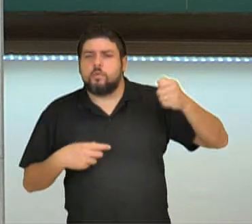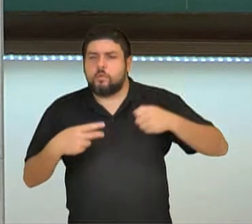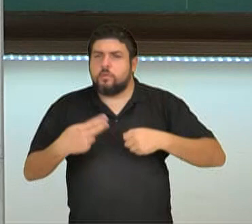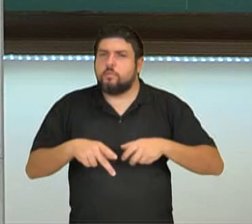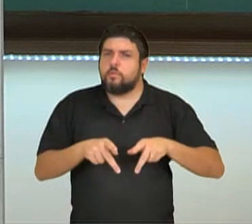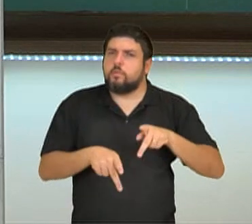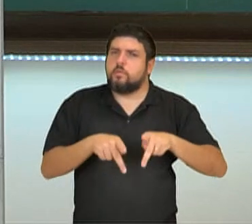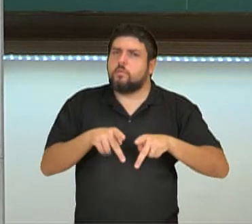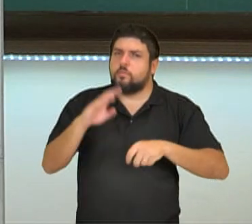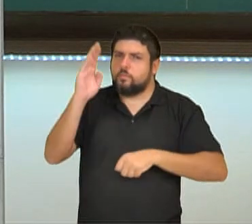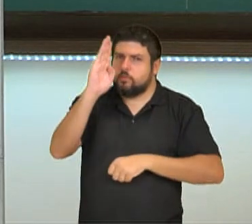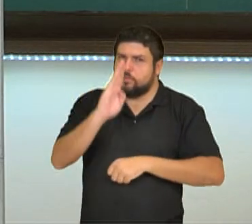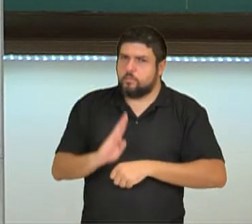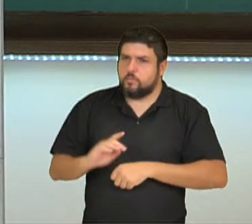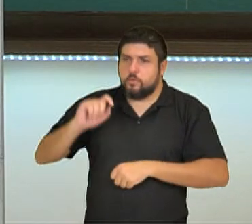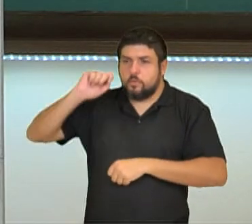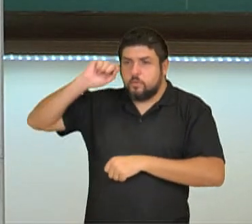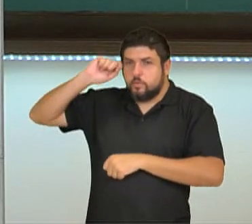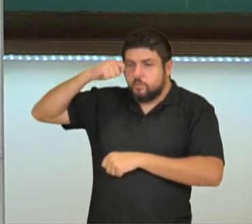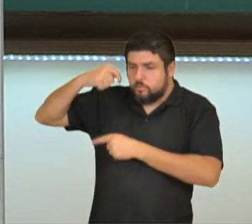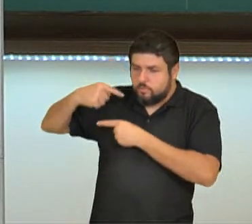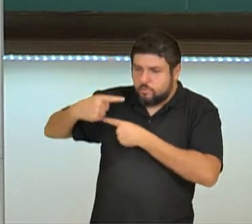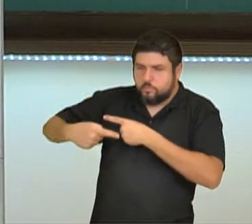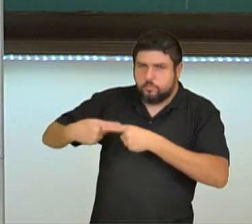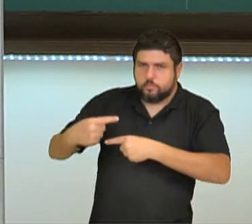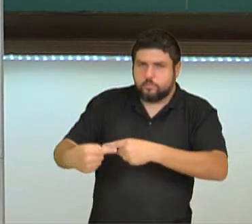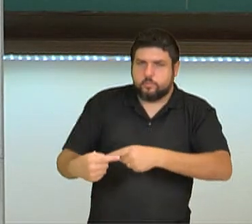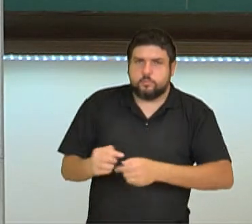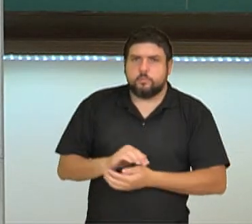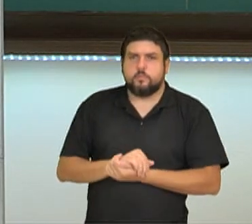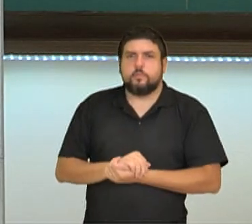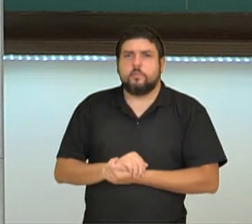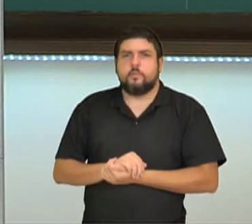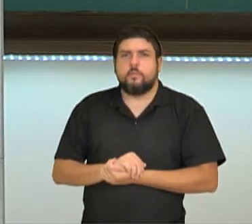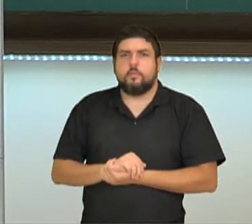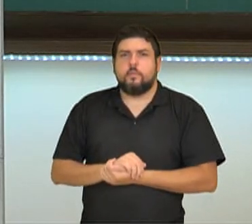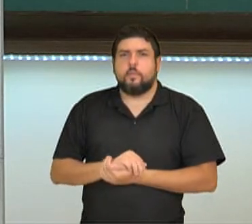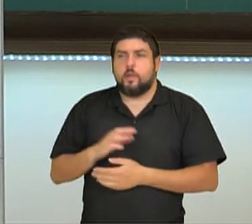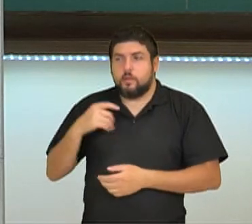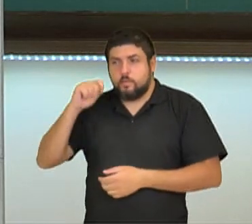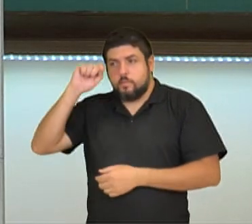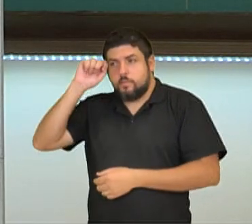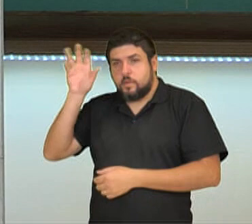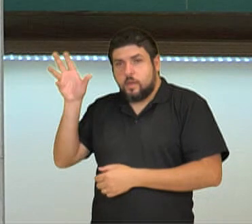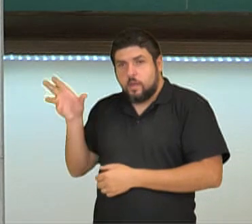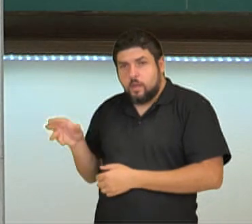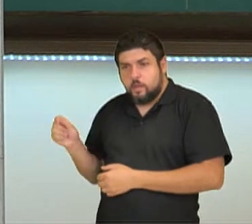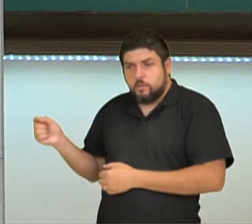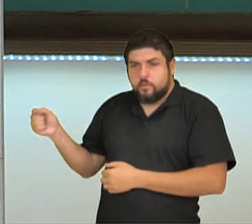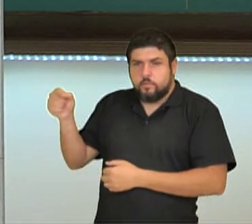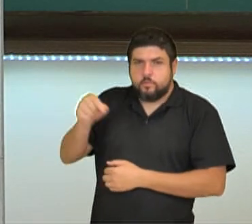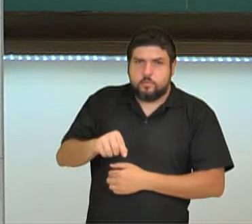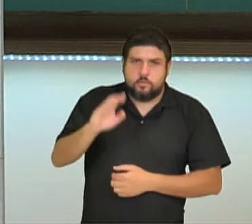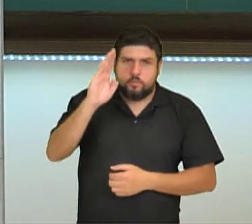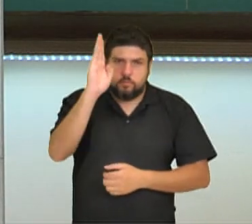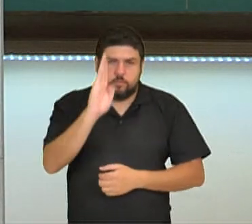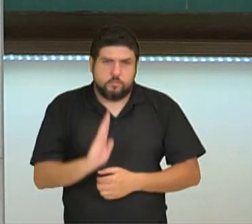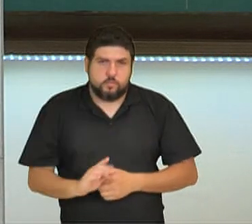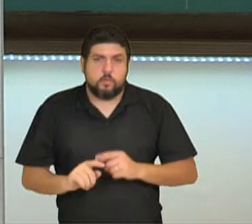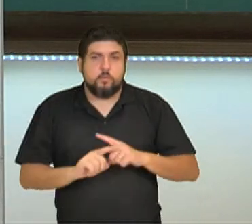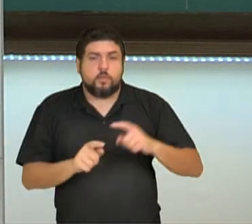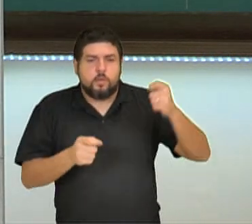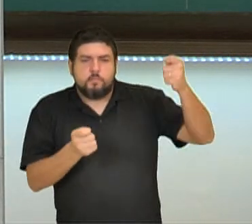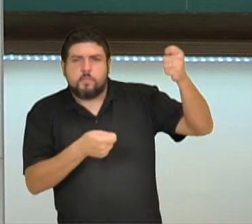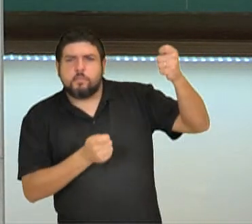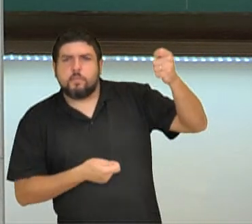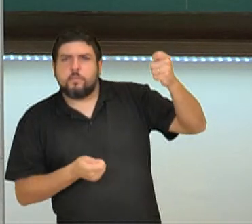pelos afrodescendentes. Então, o berimbau vem da África para o Brasil, mas o seu toque é adaptado aqui